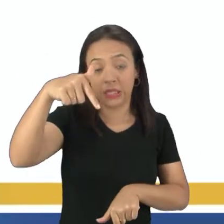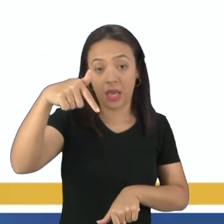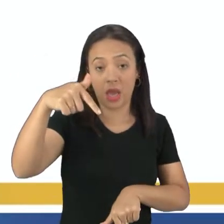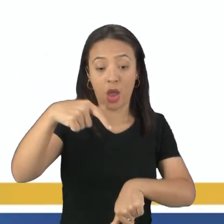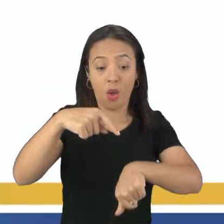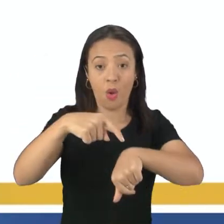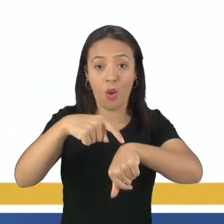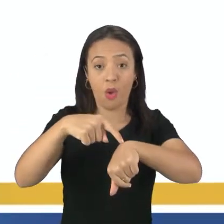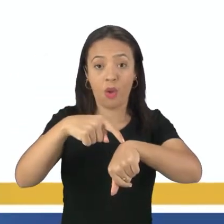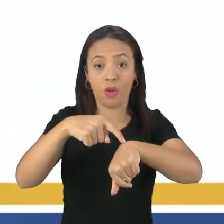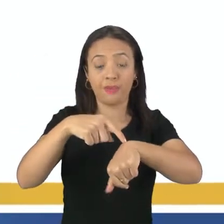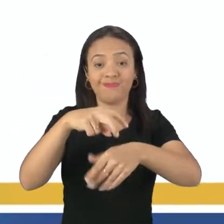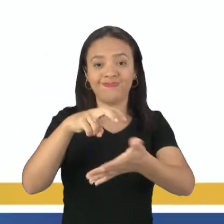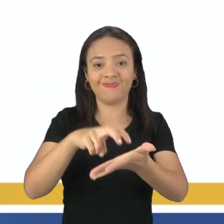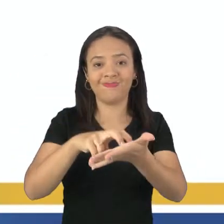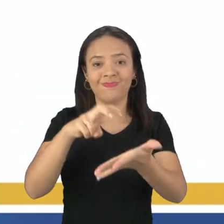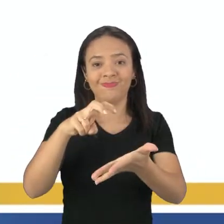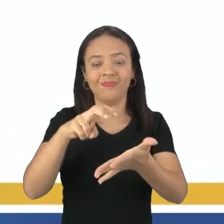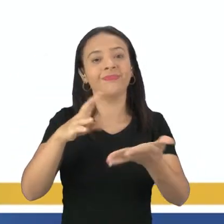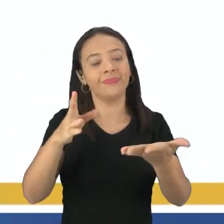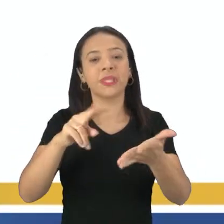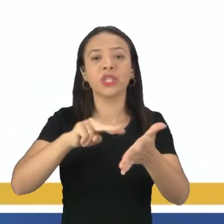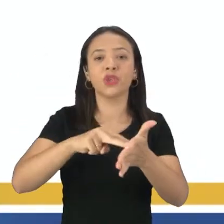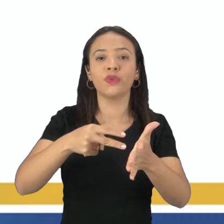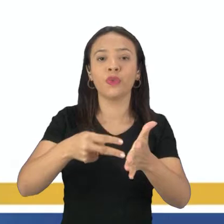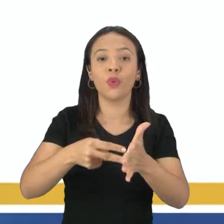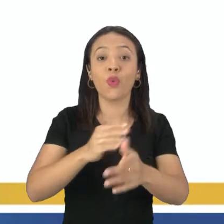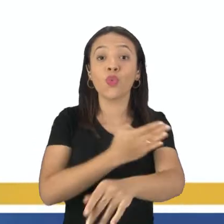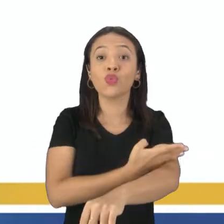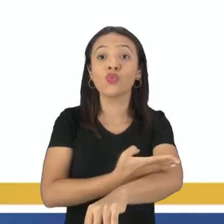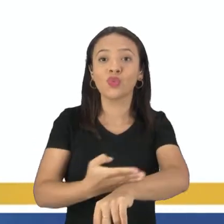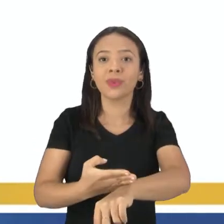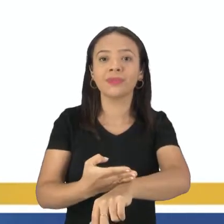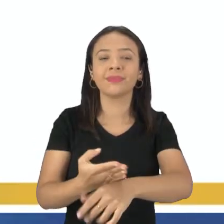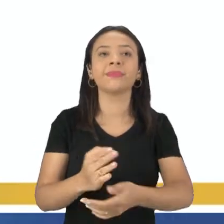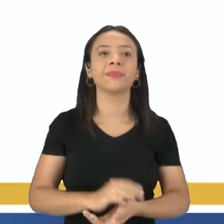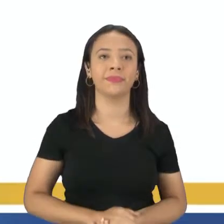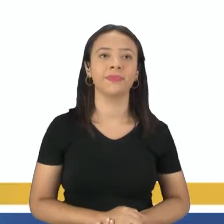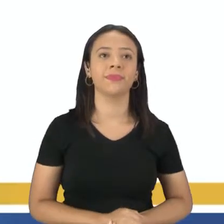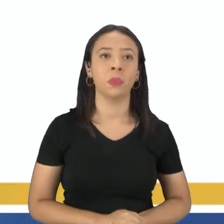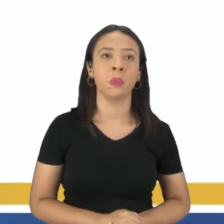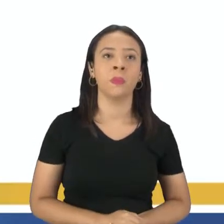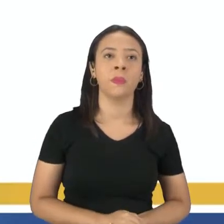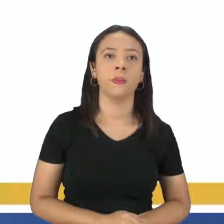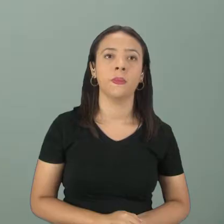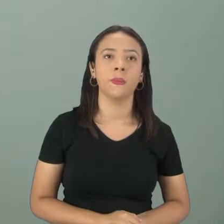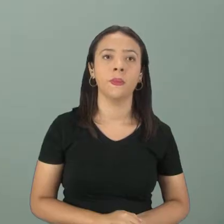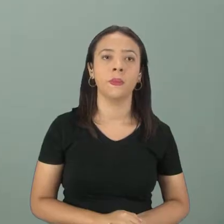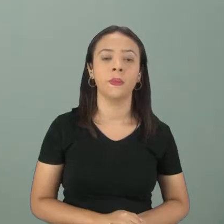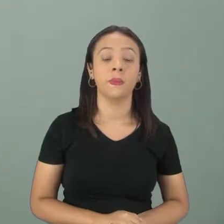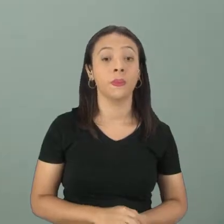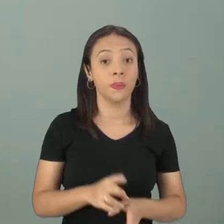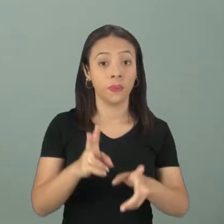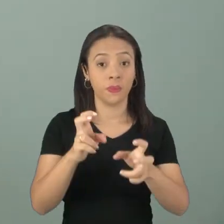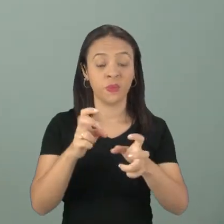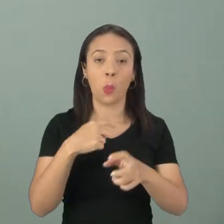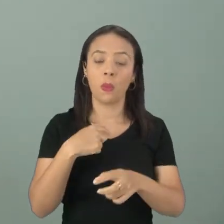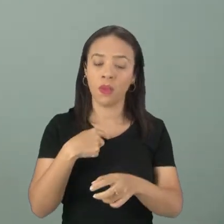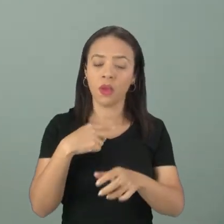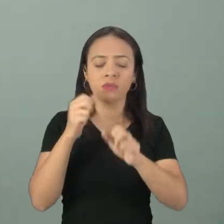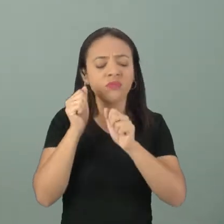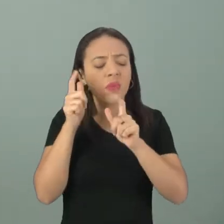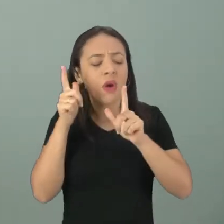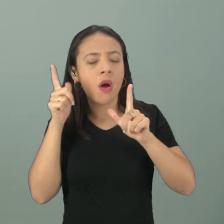manhã. Isso aí eu estou me referindo a um hábito, certo? I wake up early. Eu me acordo